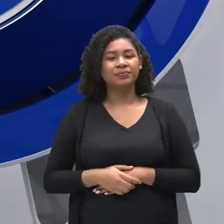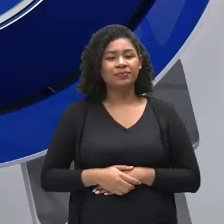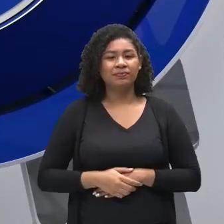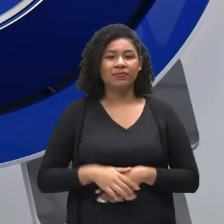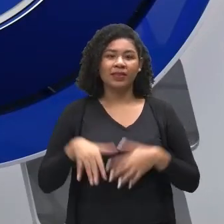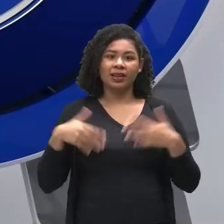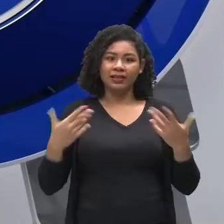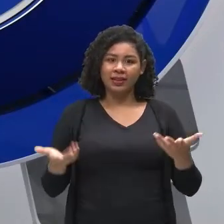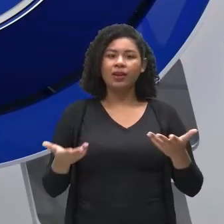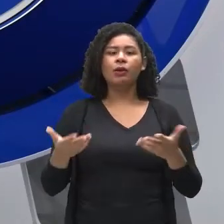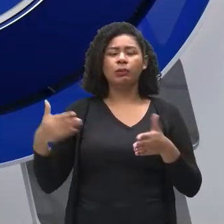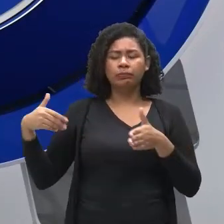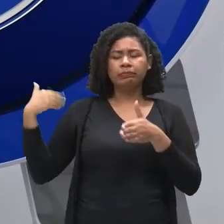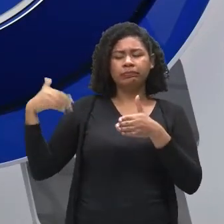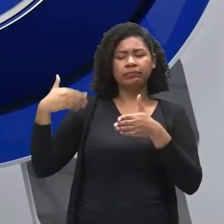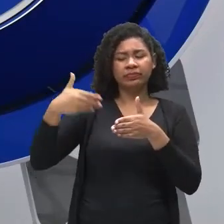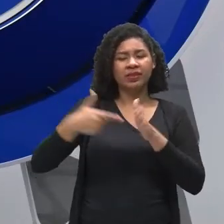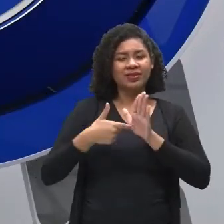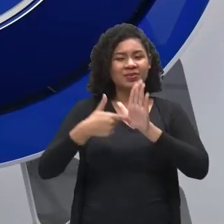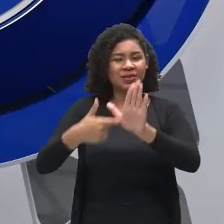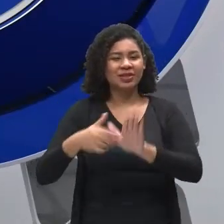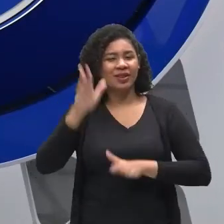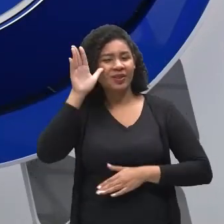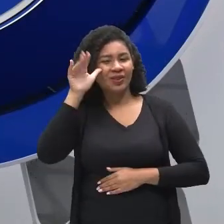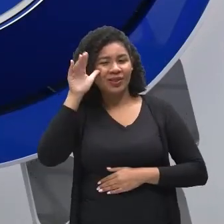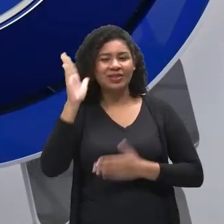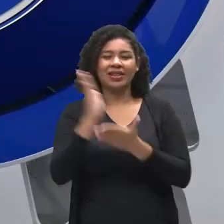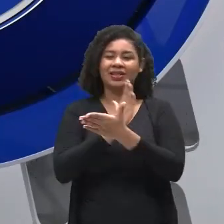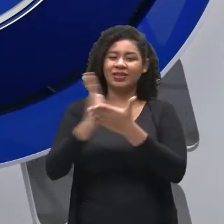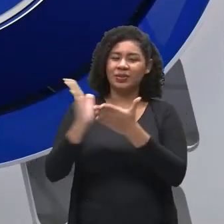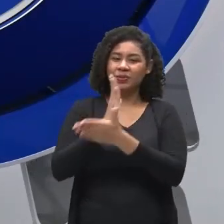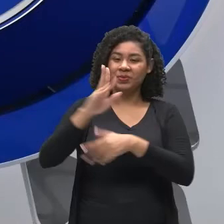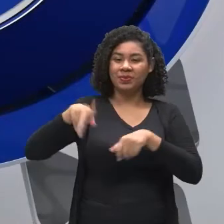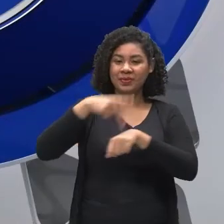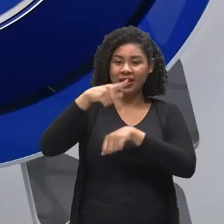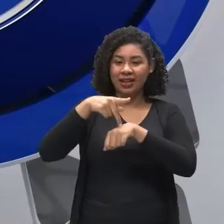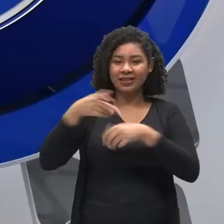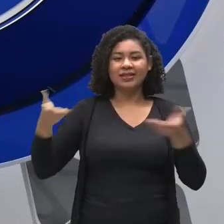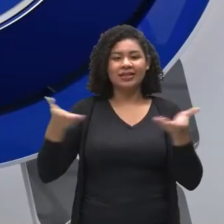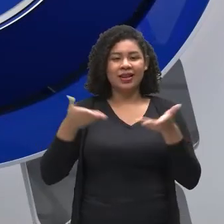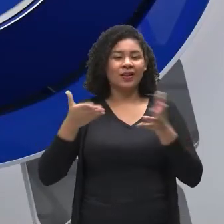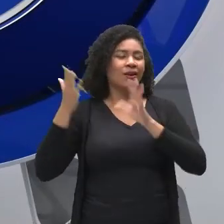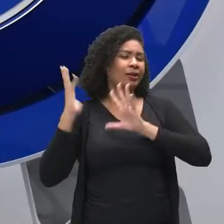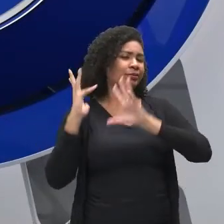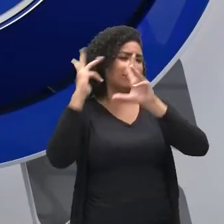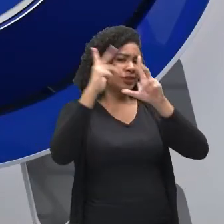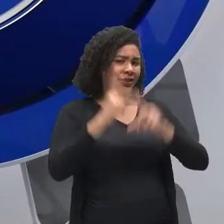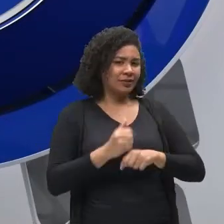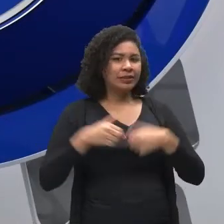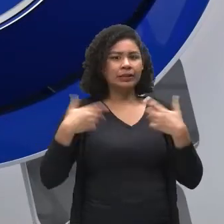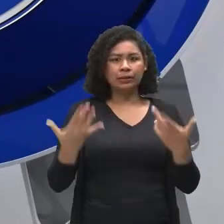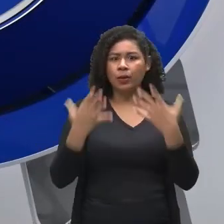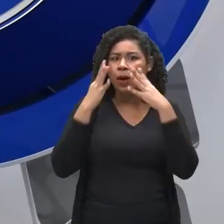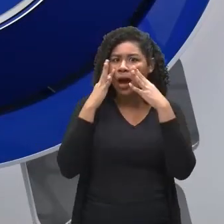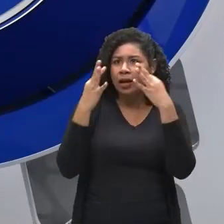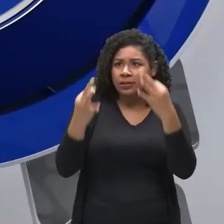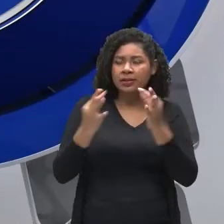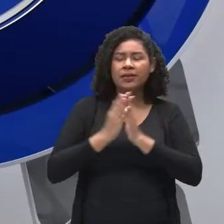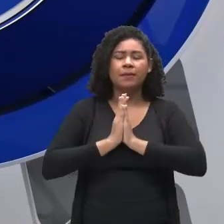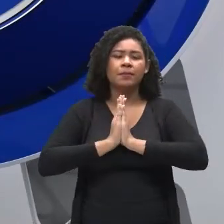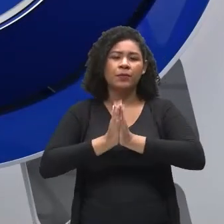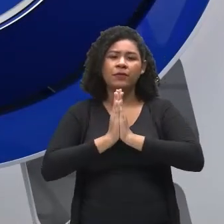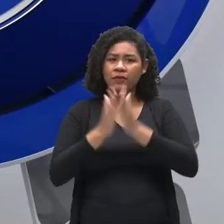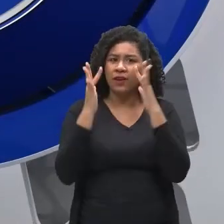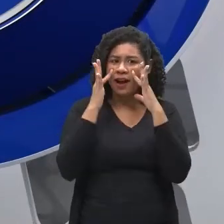nós vimos, né, até algumas curiosidades de alguns deles, e nós vamos revisar. Eu peço que vocês estejam bem atentos, prestem